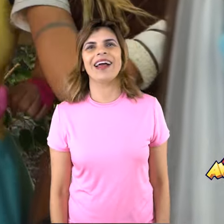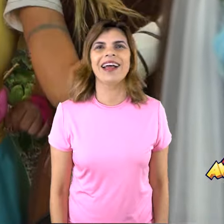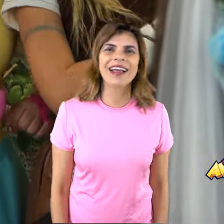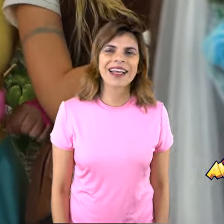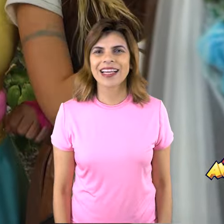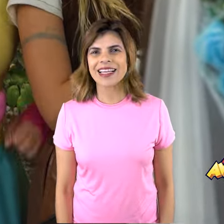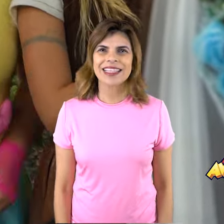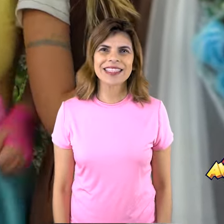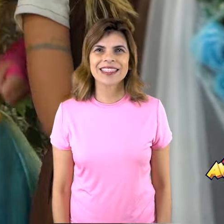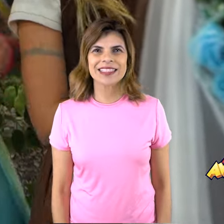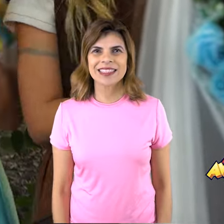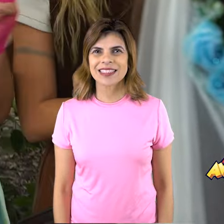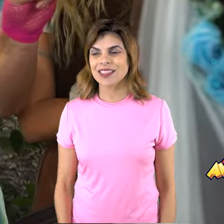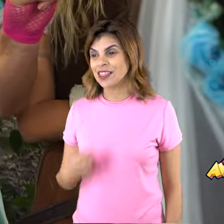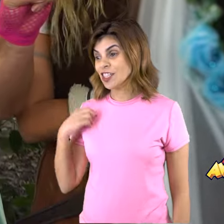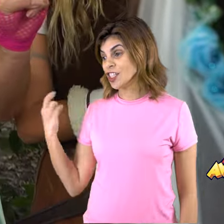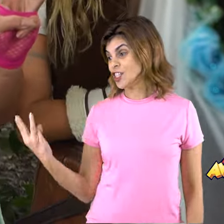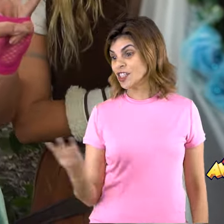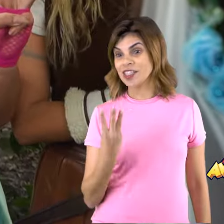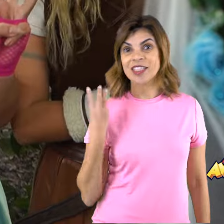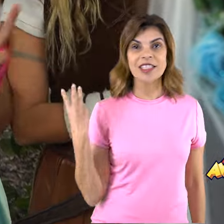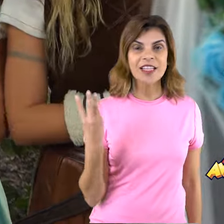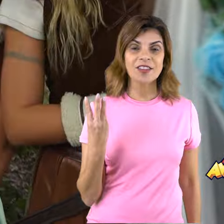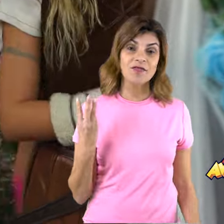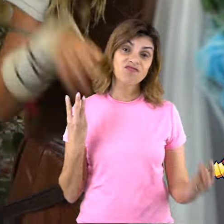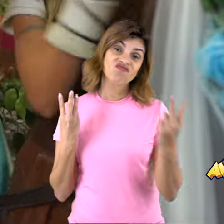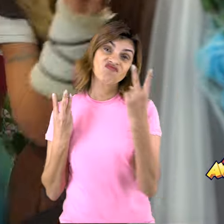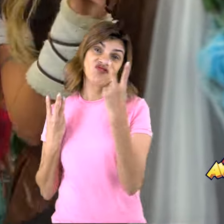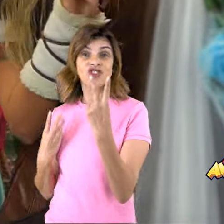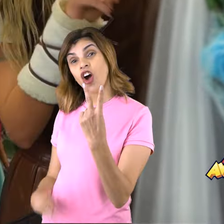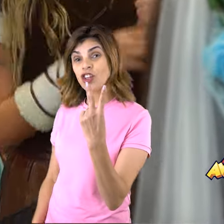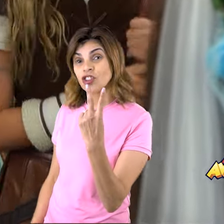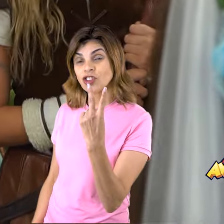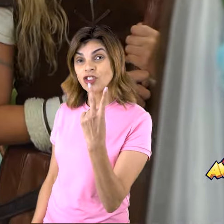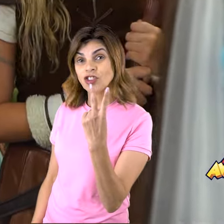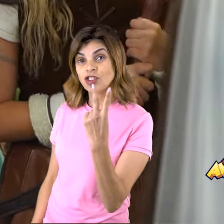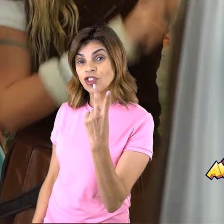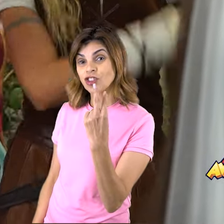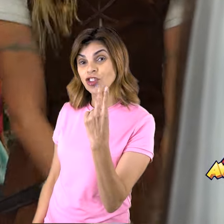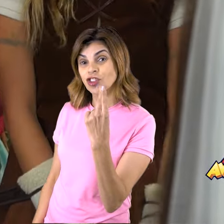Nós somos três! E vocês apenas dois!